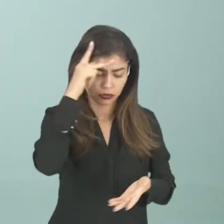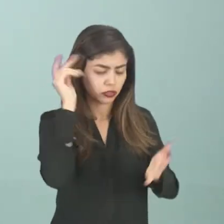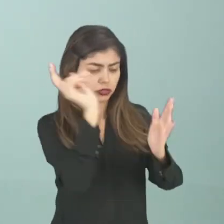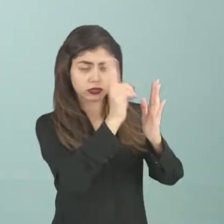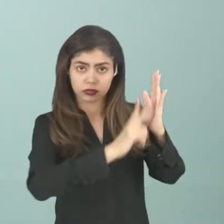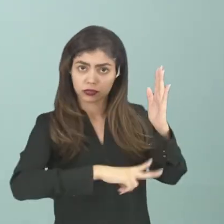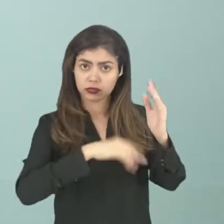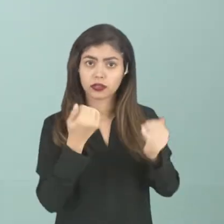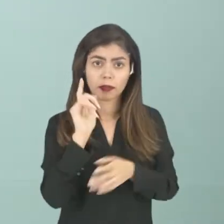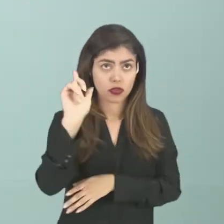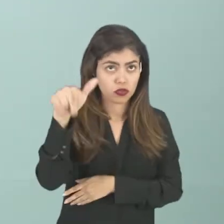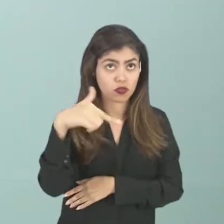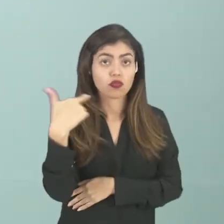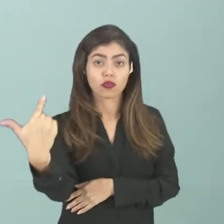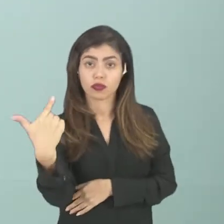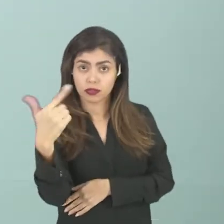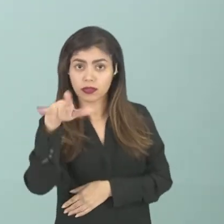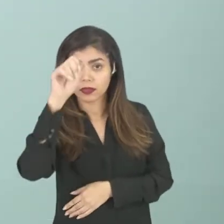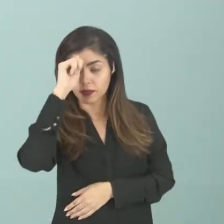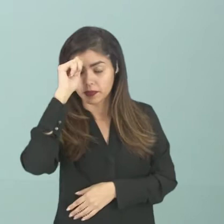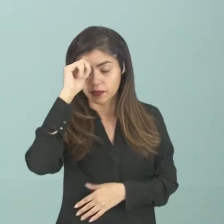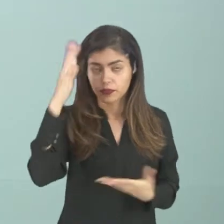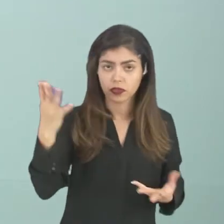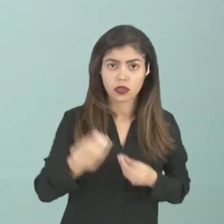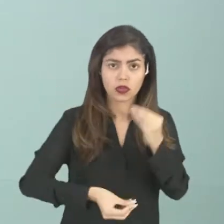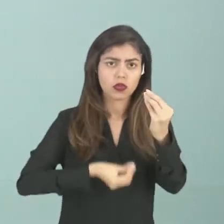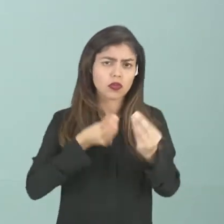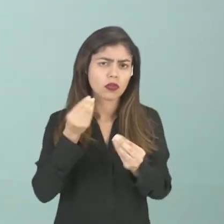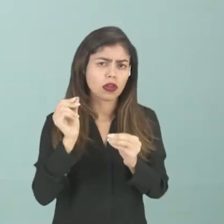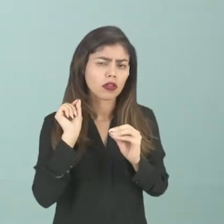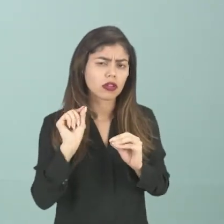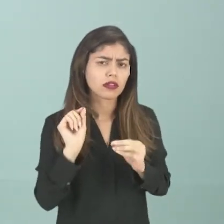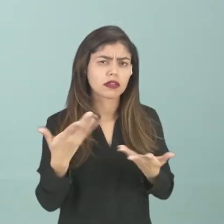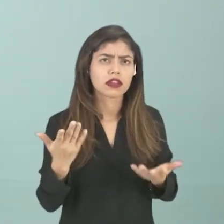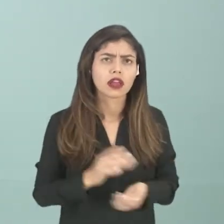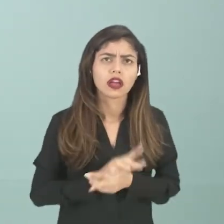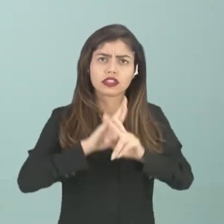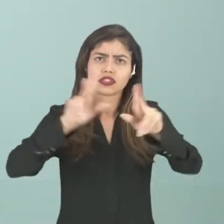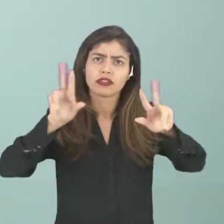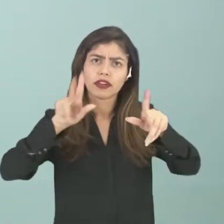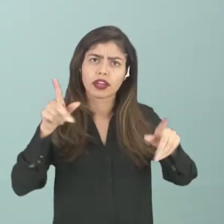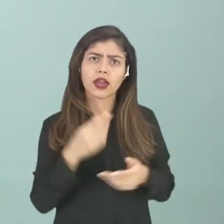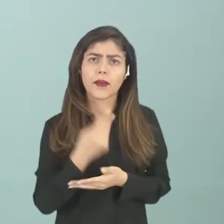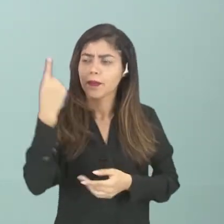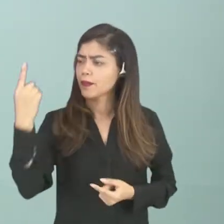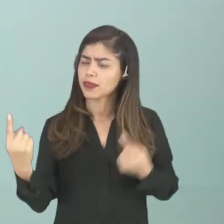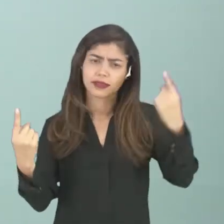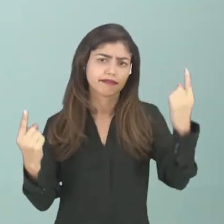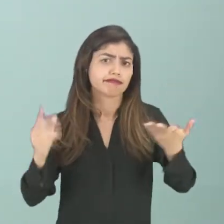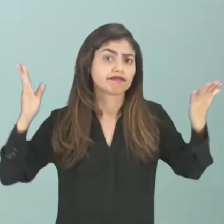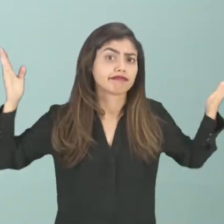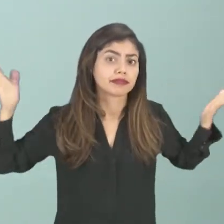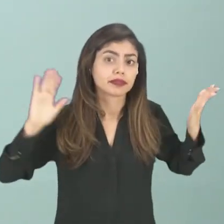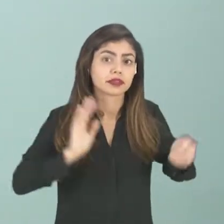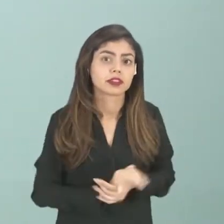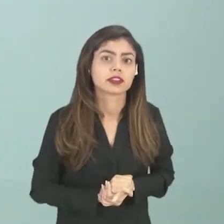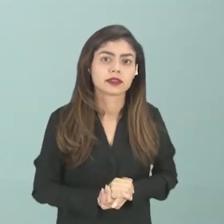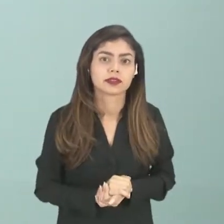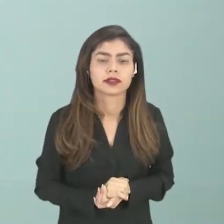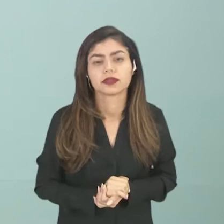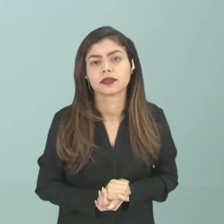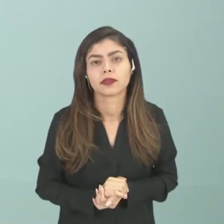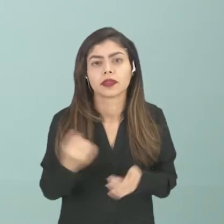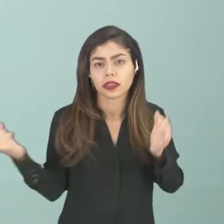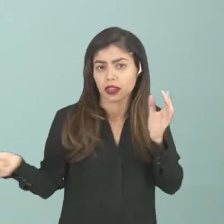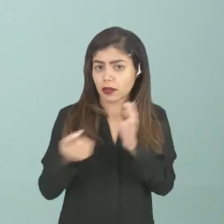um outro artista? O que faz a diferença de um para outro, aquilo que a